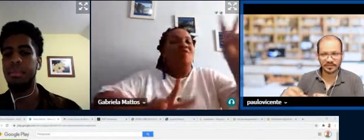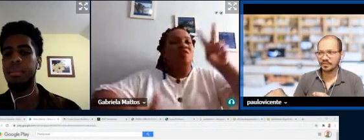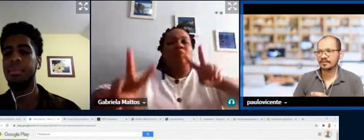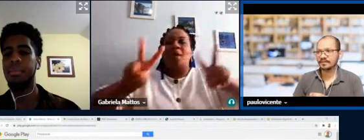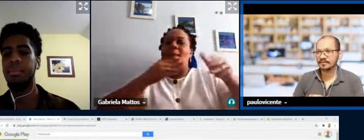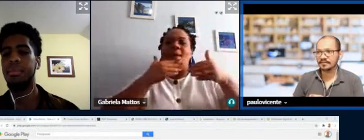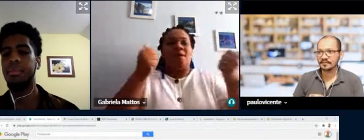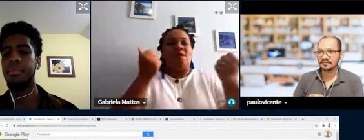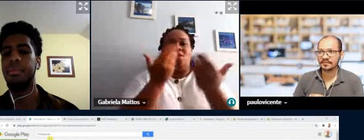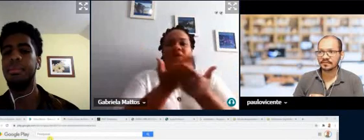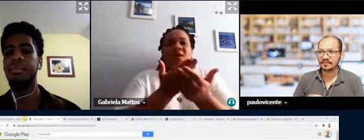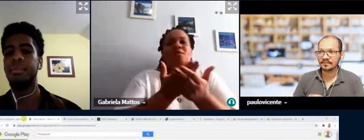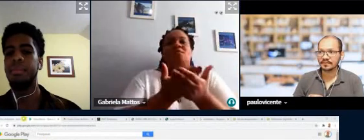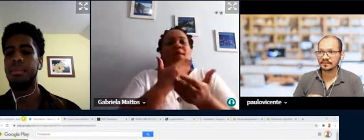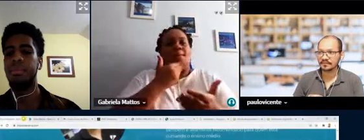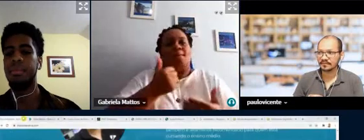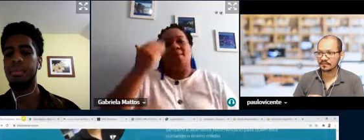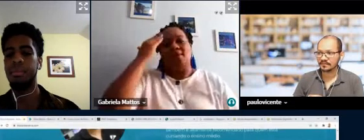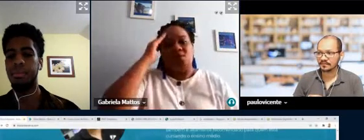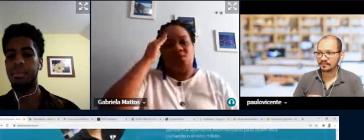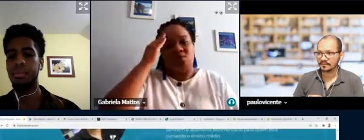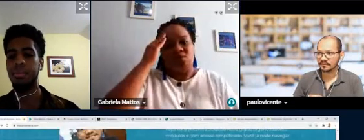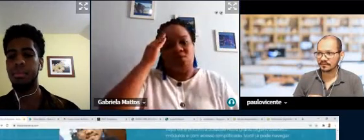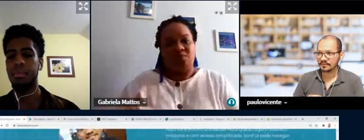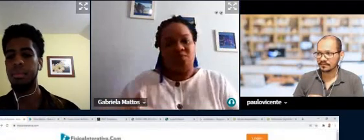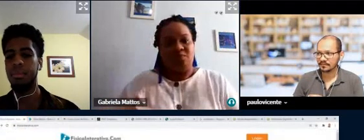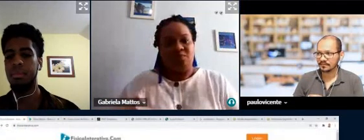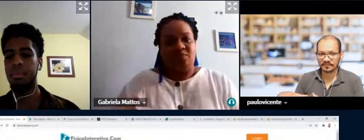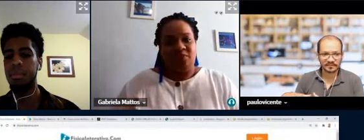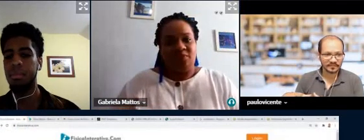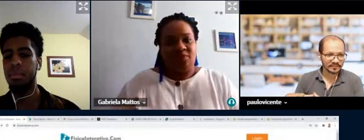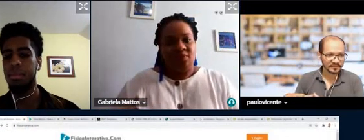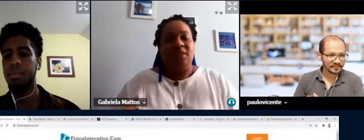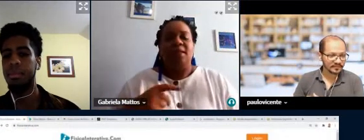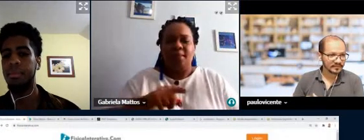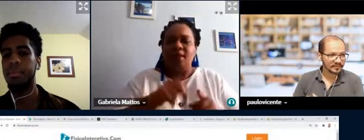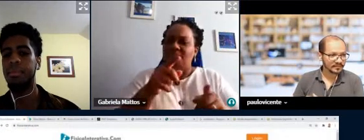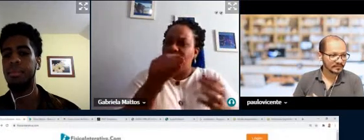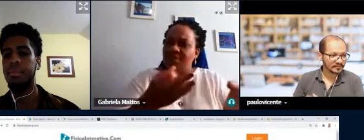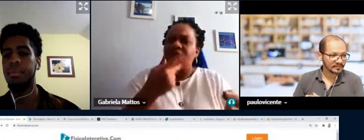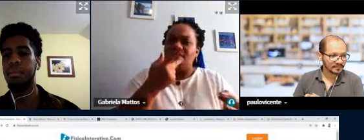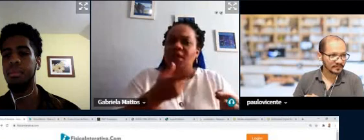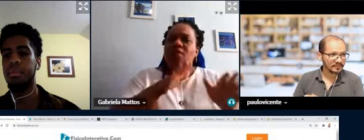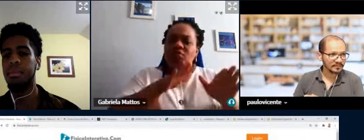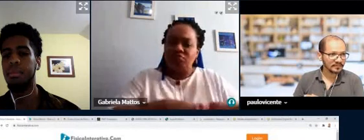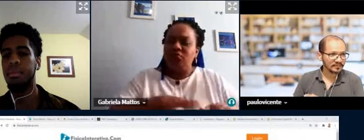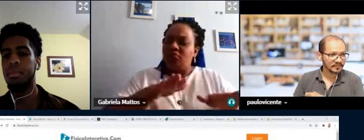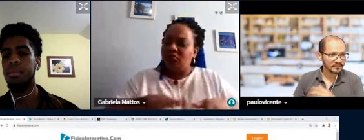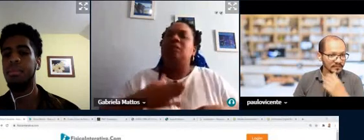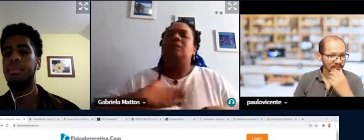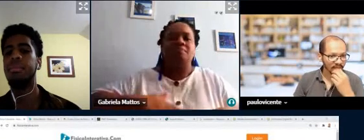Entendi. E o modo pausado, como o senhor falou, foi muito bom, foi tranquilo para traduzir. Não